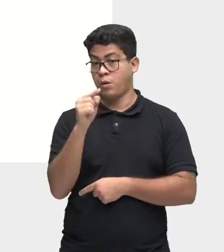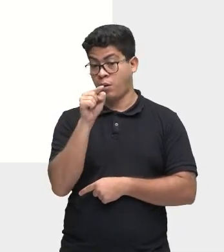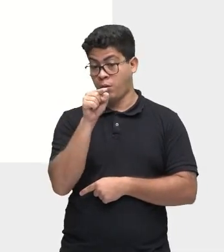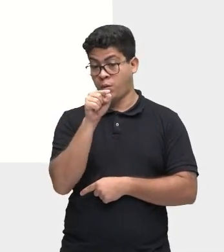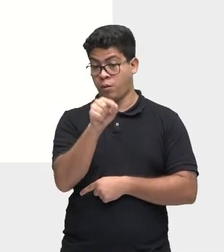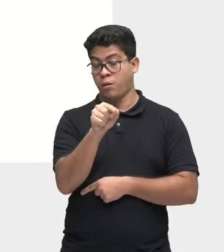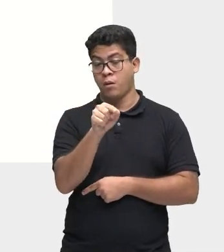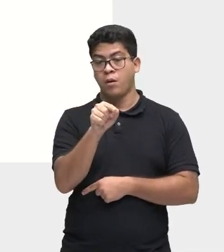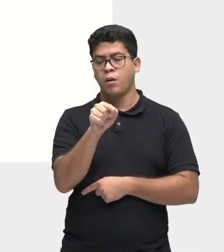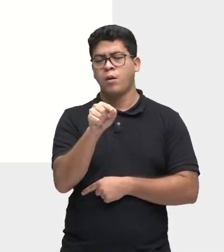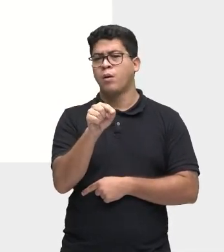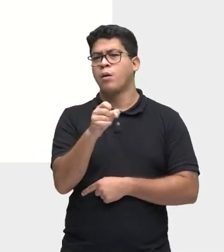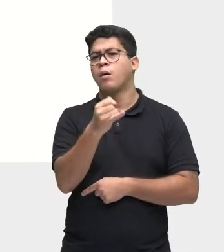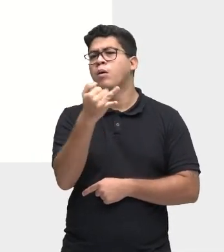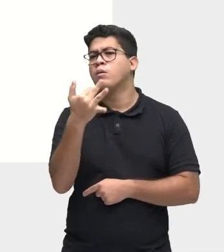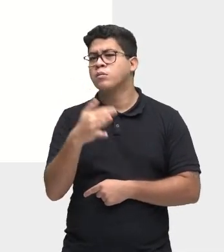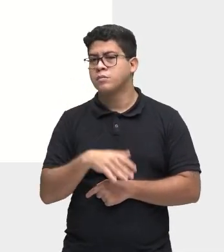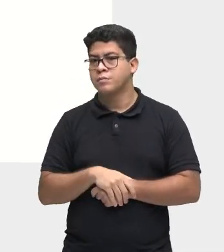24.000 o quê?